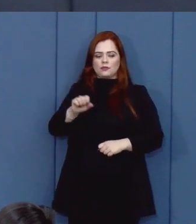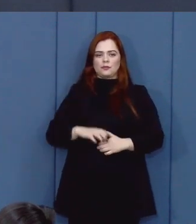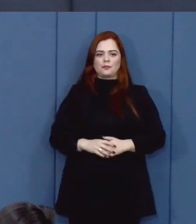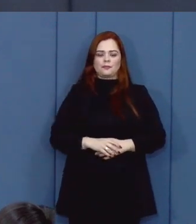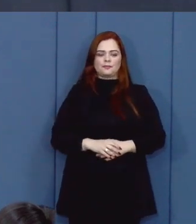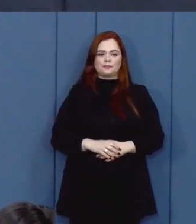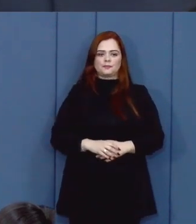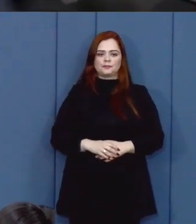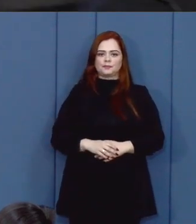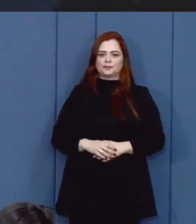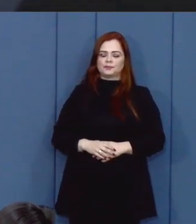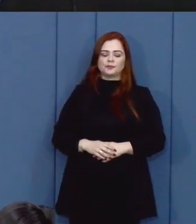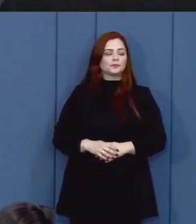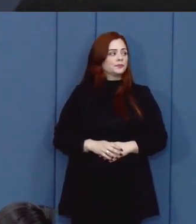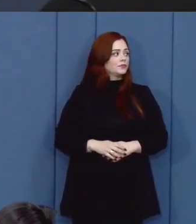Schmidt.